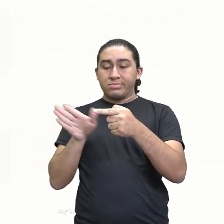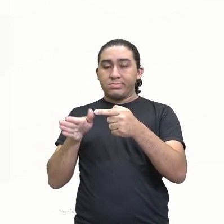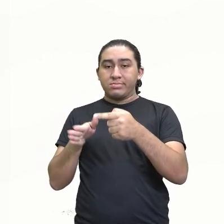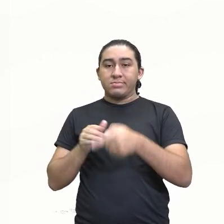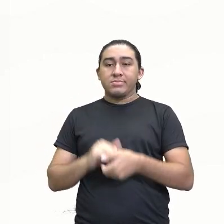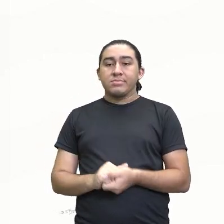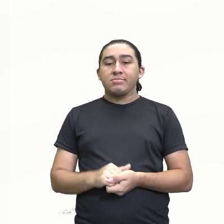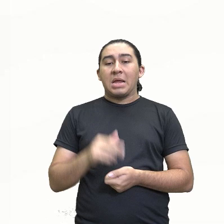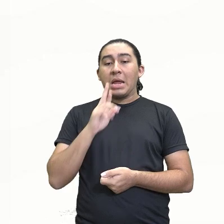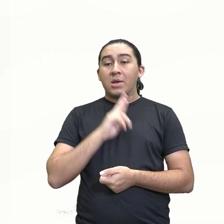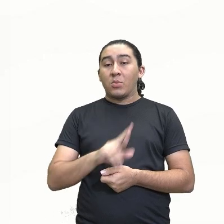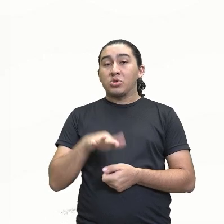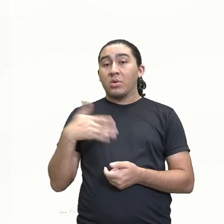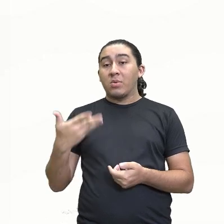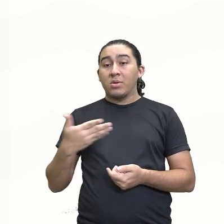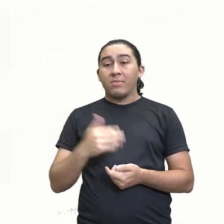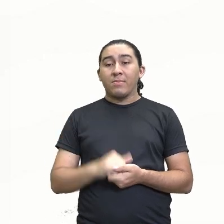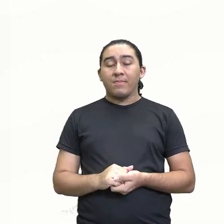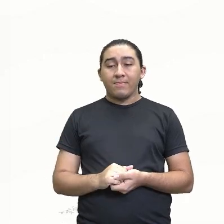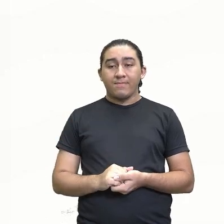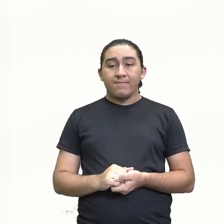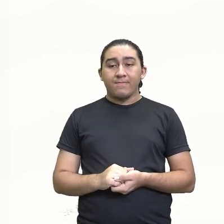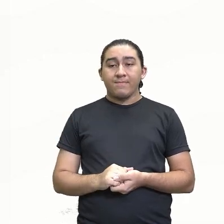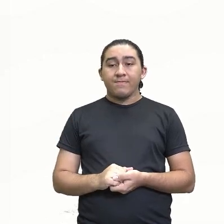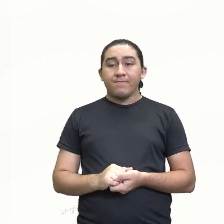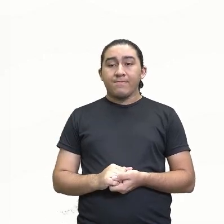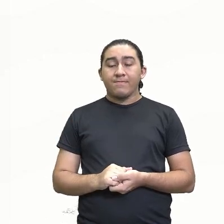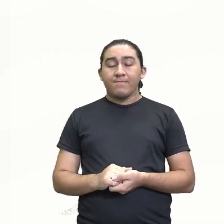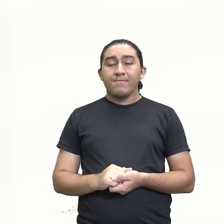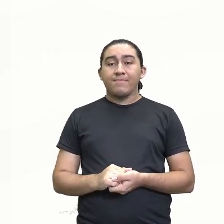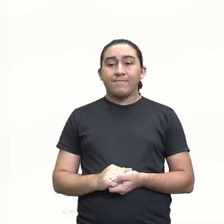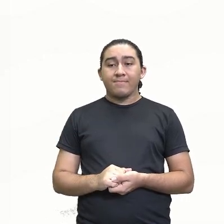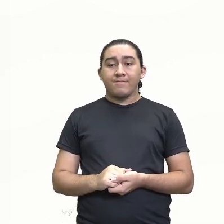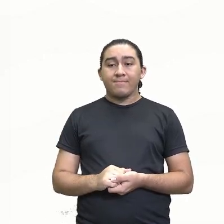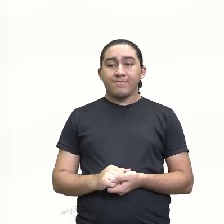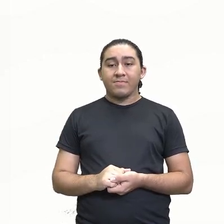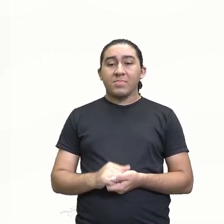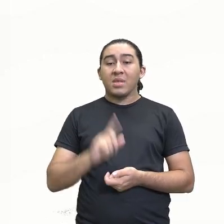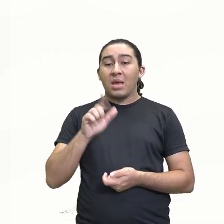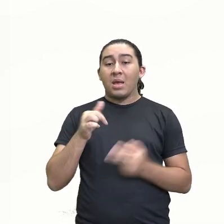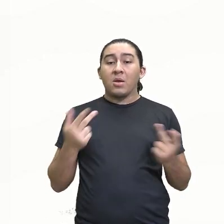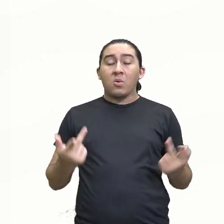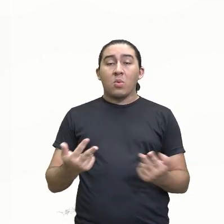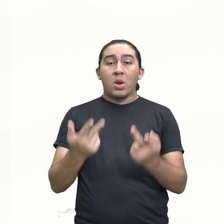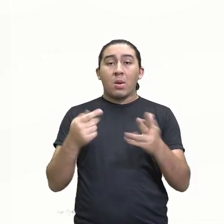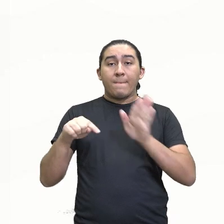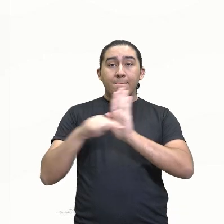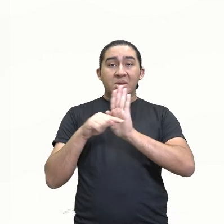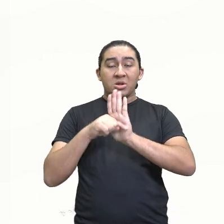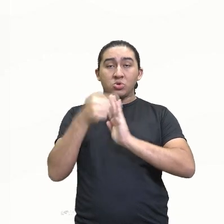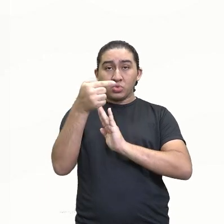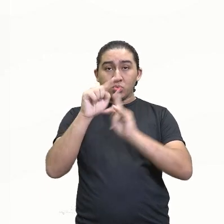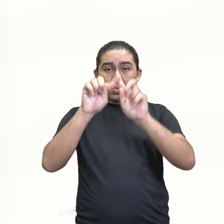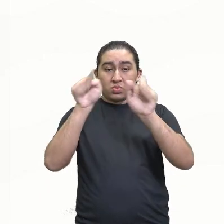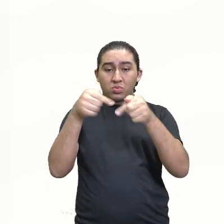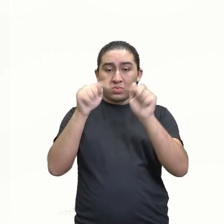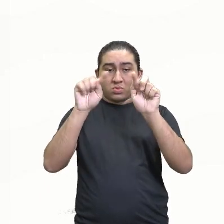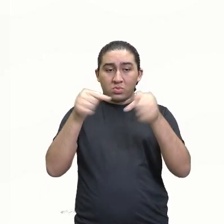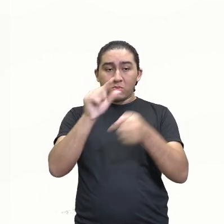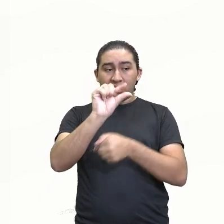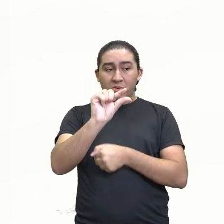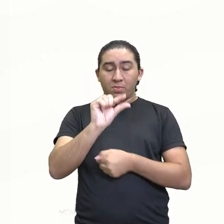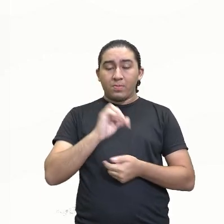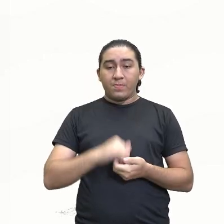o resultado aí é quanto? Quem é o expoente? O expoente é igual a menos 1.